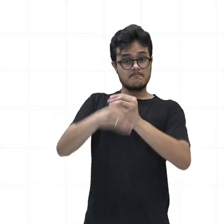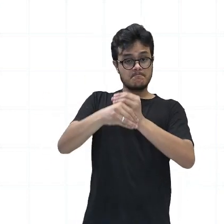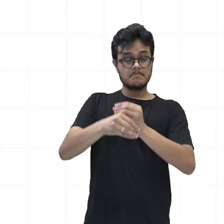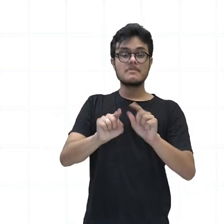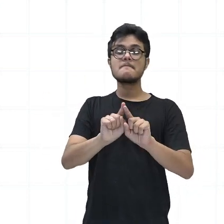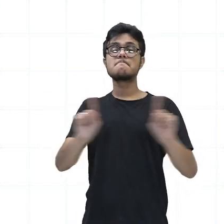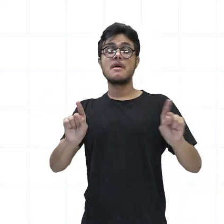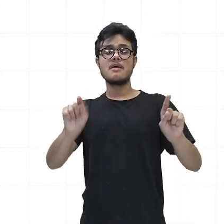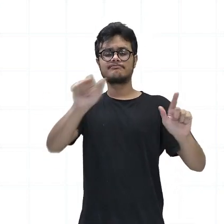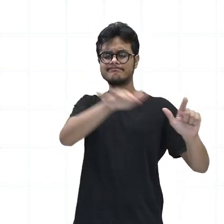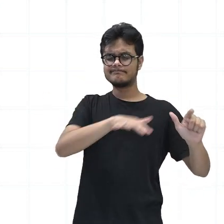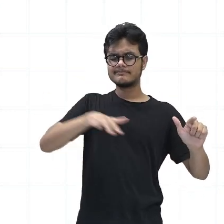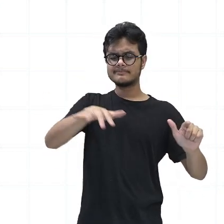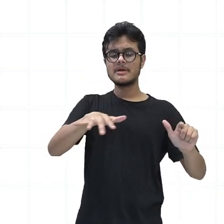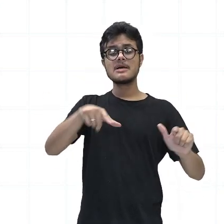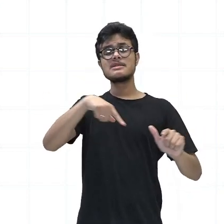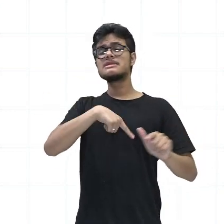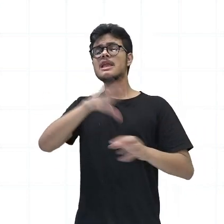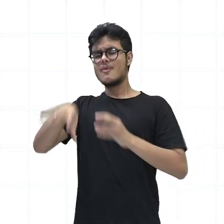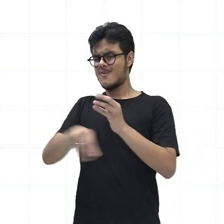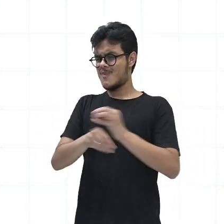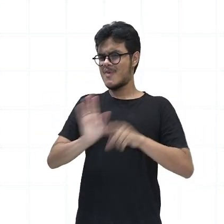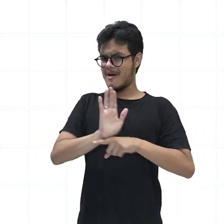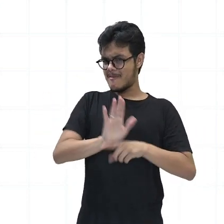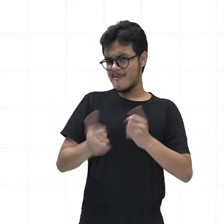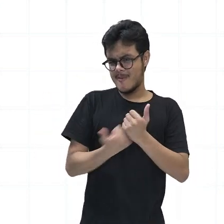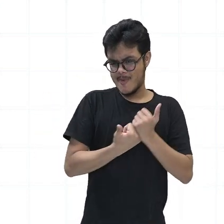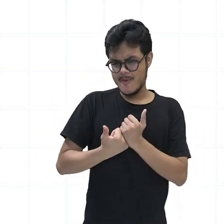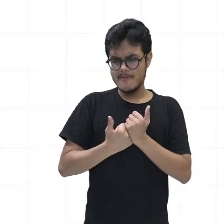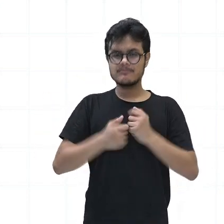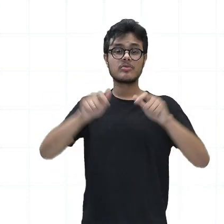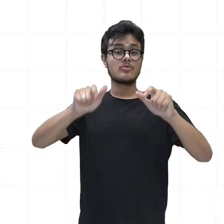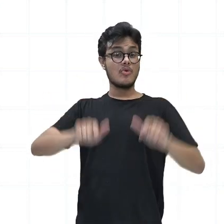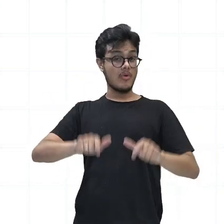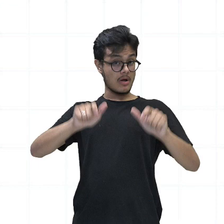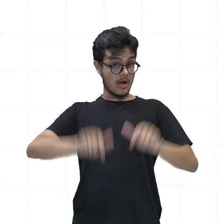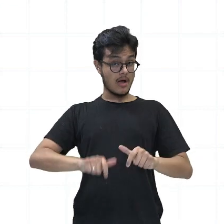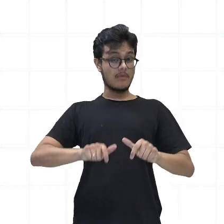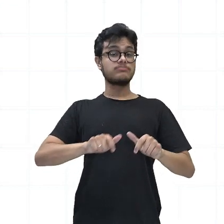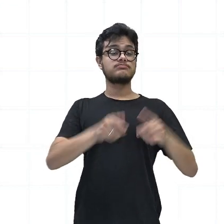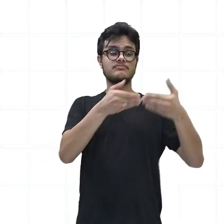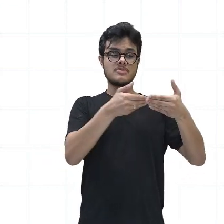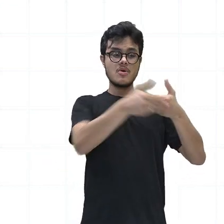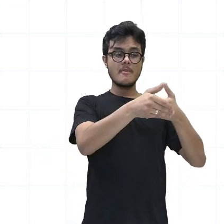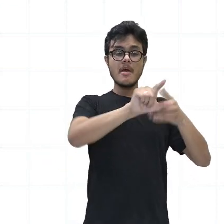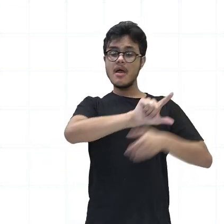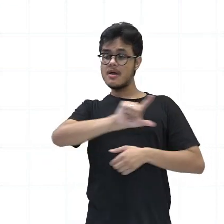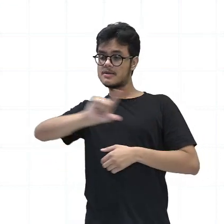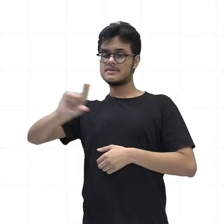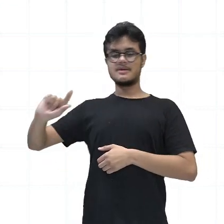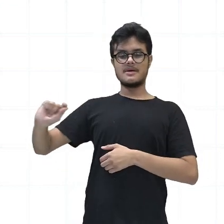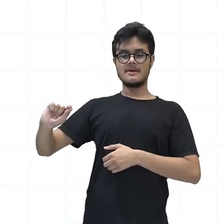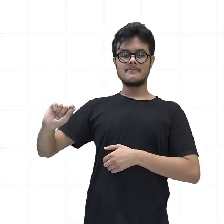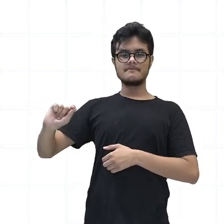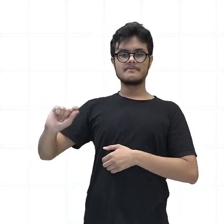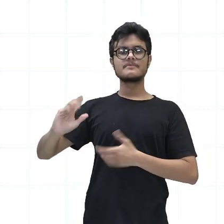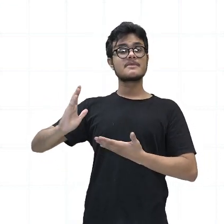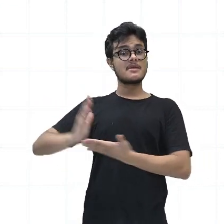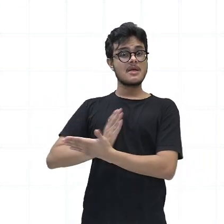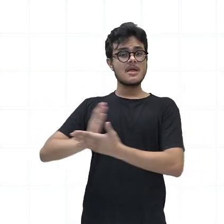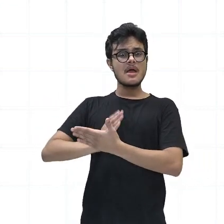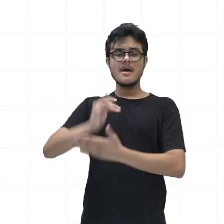desempenhar um papel funcional, fornecendo áreas de entrada e saída para os atores, esconderijos